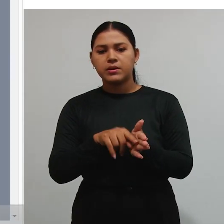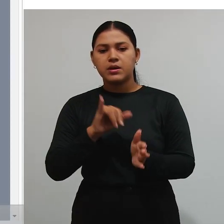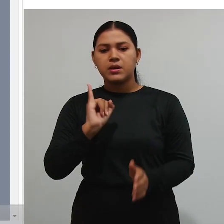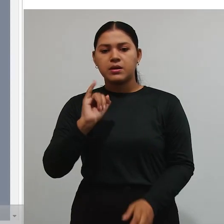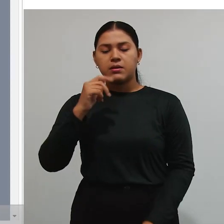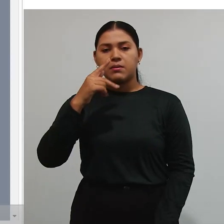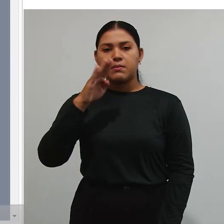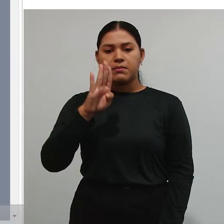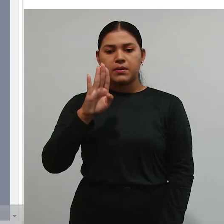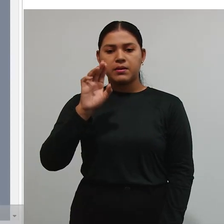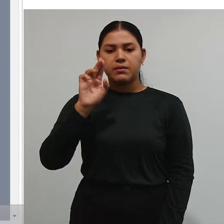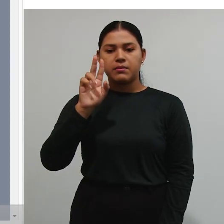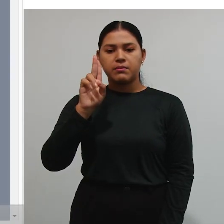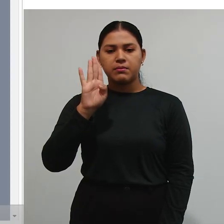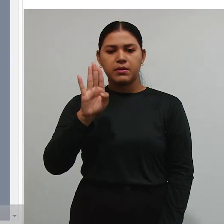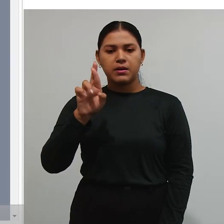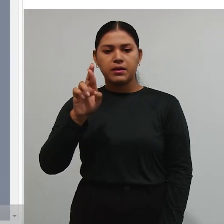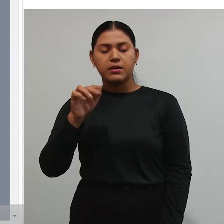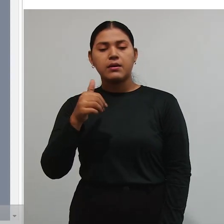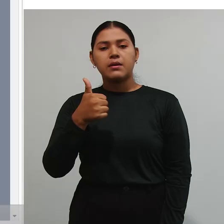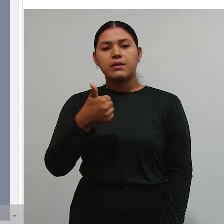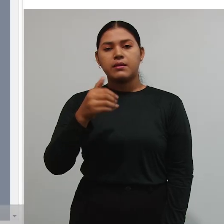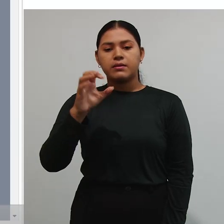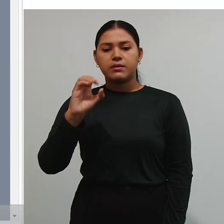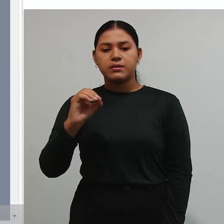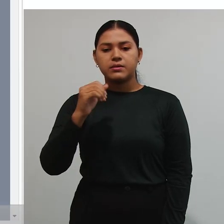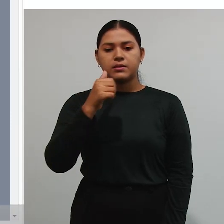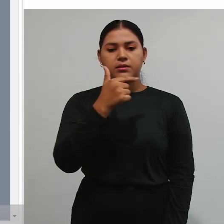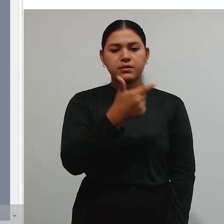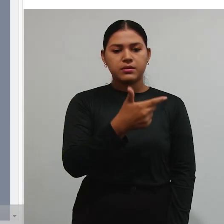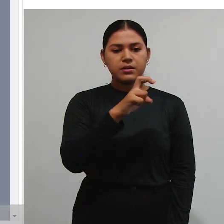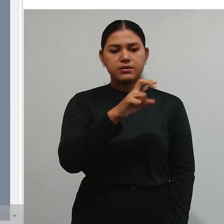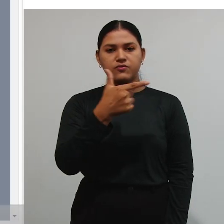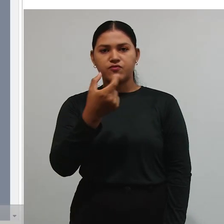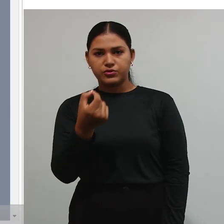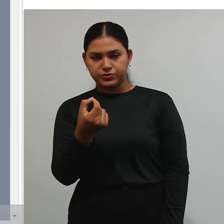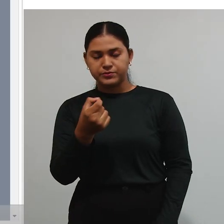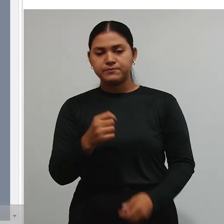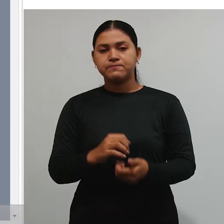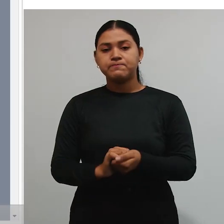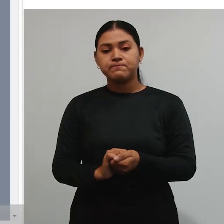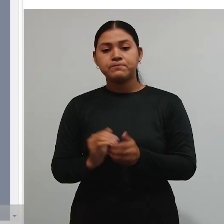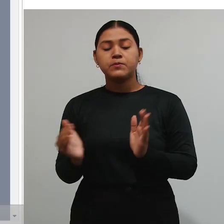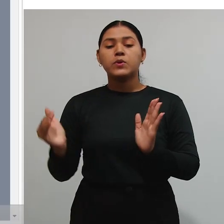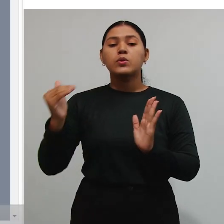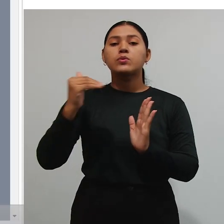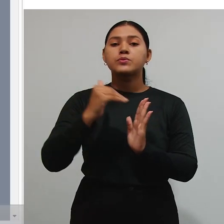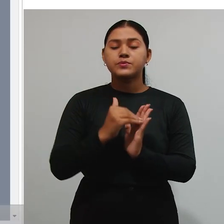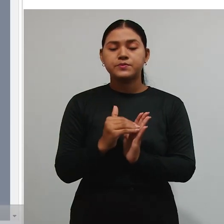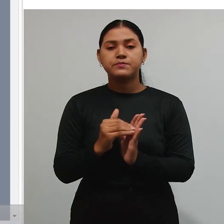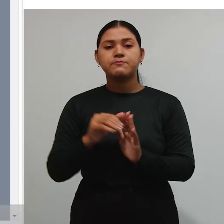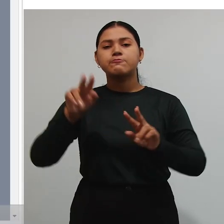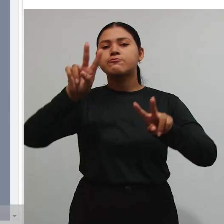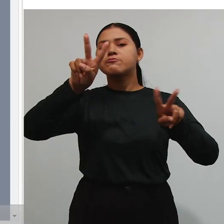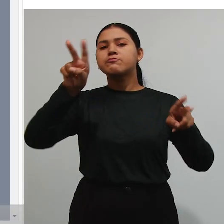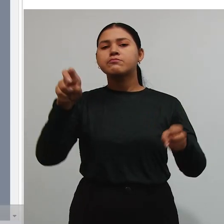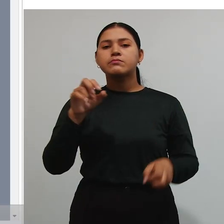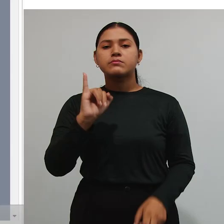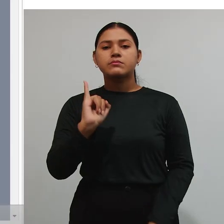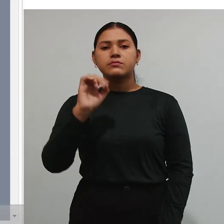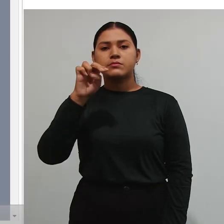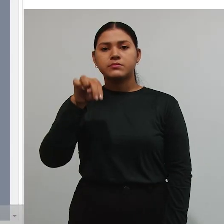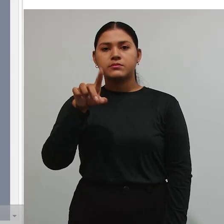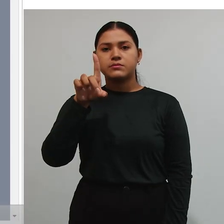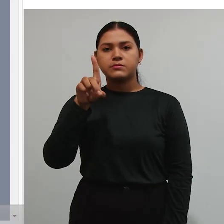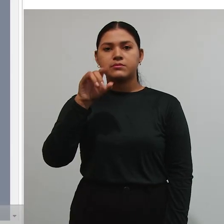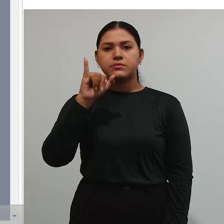A NBR 10520. E por último, mas não menos importante, a citação indireta. O que é a citação indireta? A citação